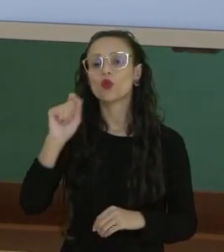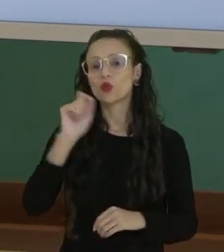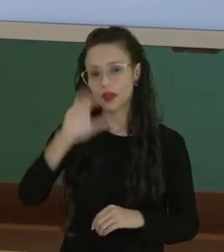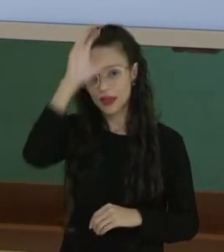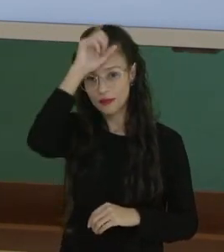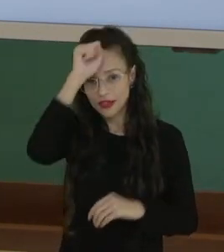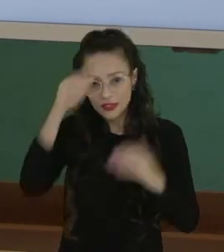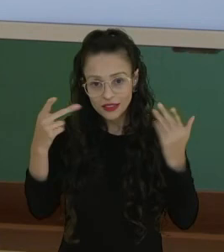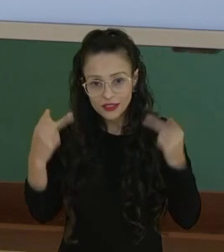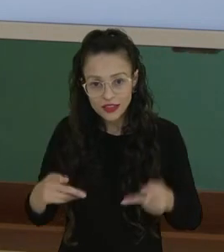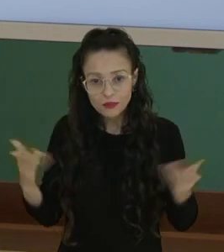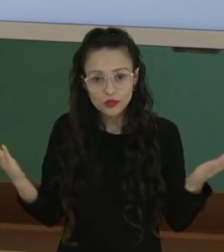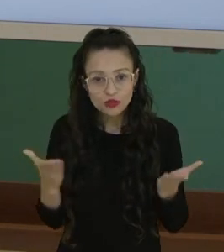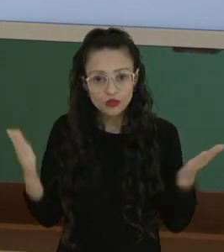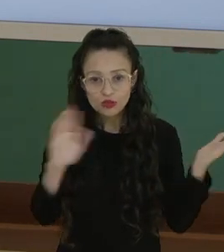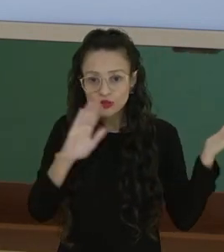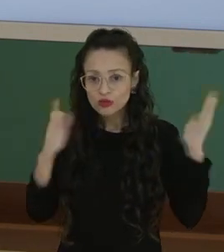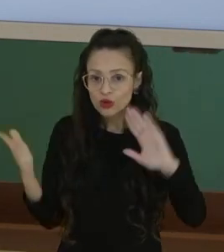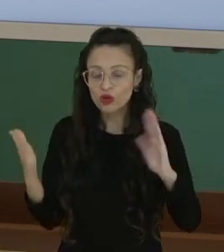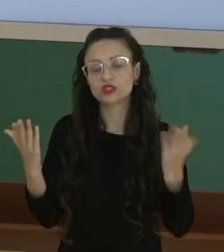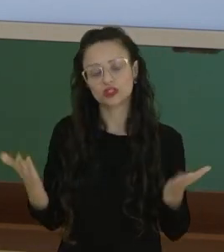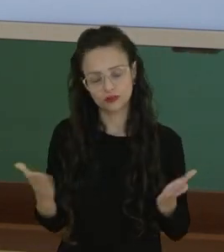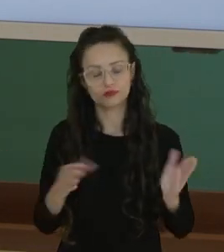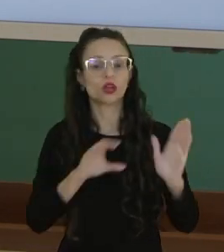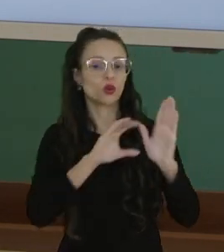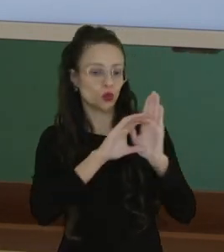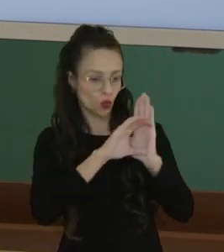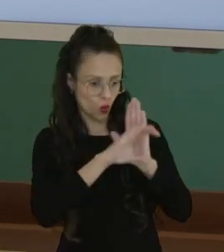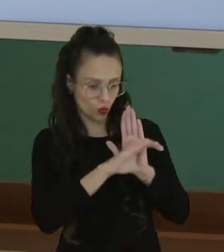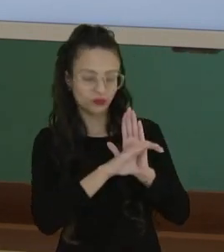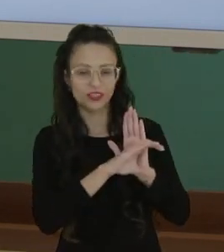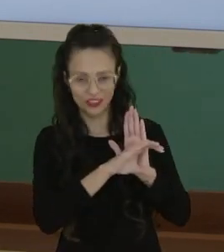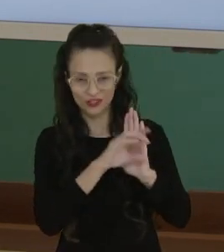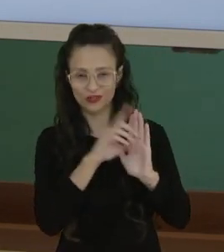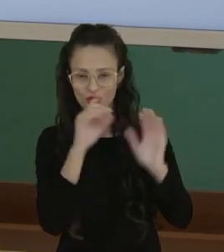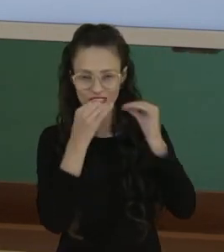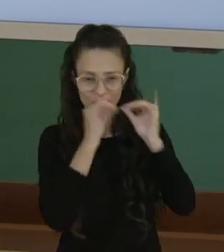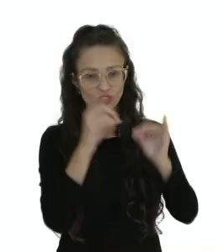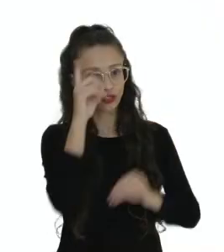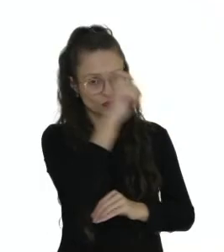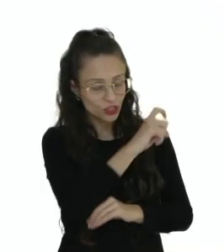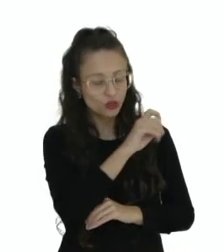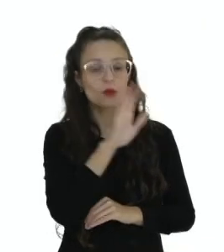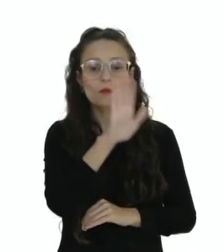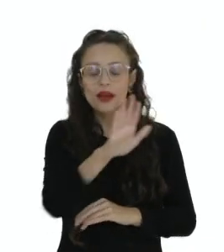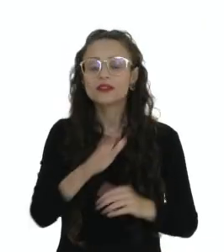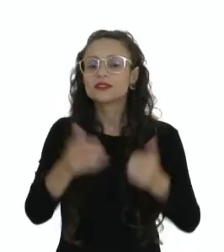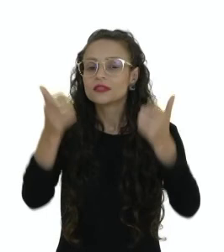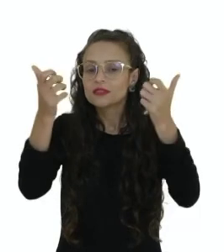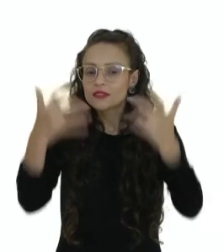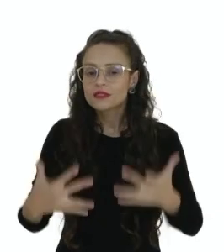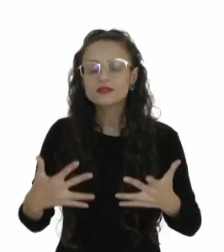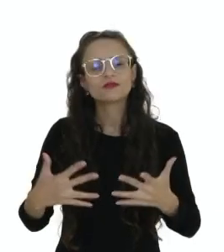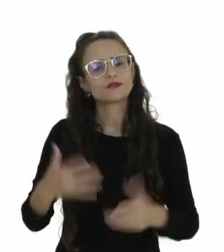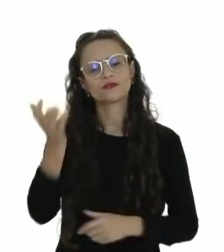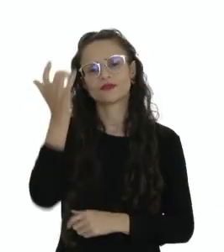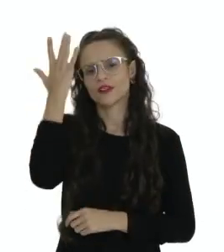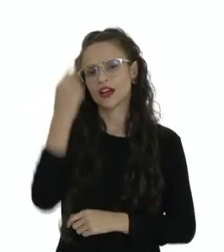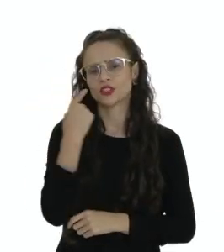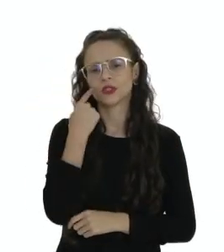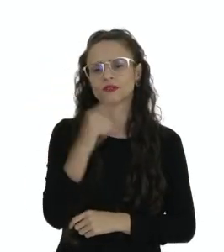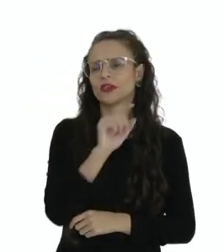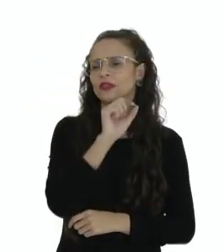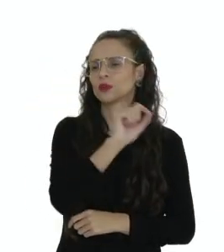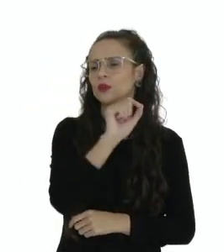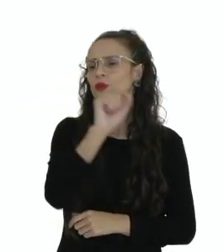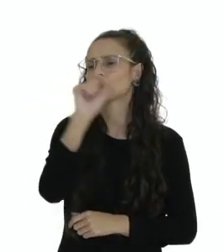viu hoje, né? Que apesar do conceito de difícil definição, podemos identificar facilmente várias formas de energia, várias